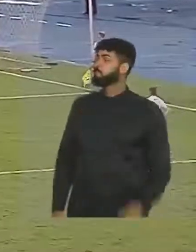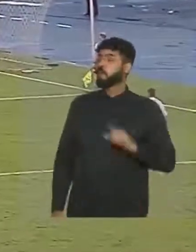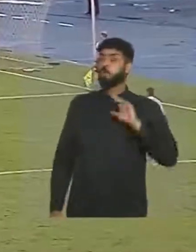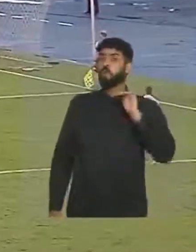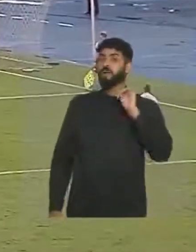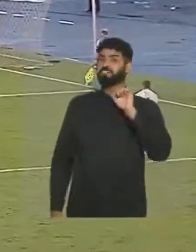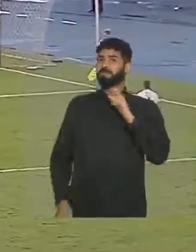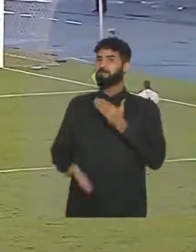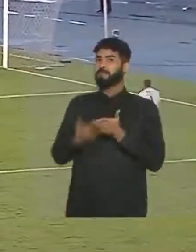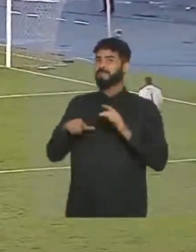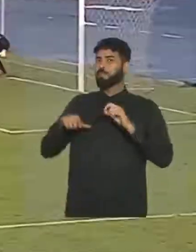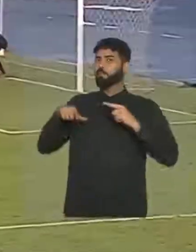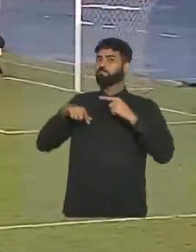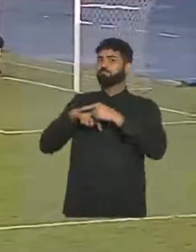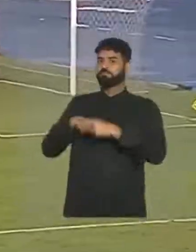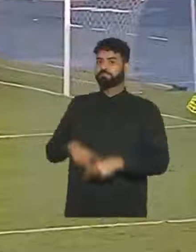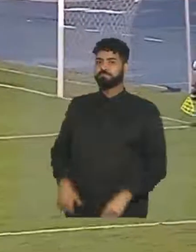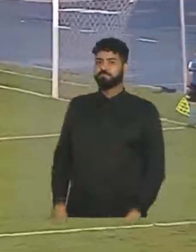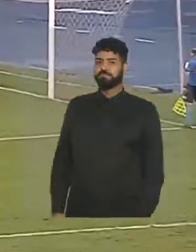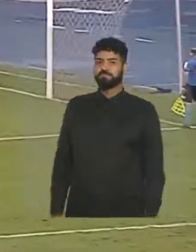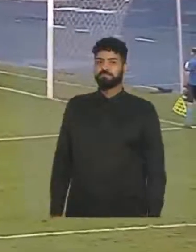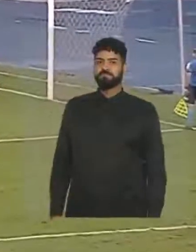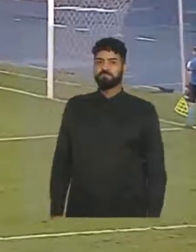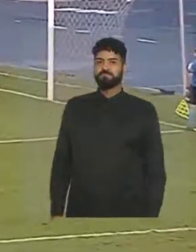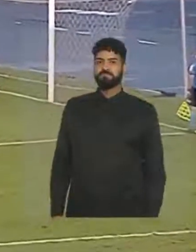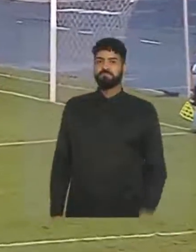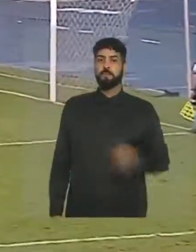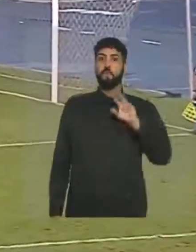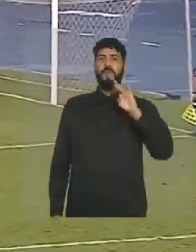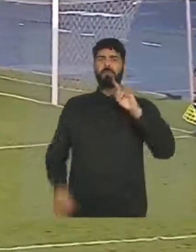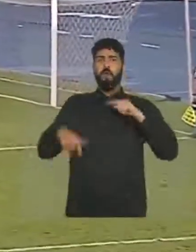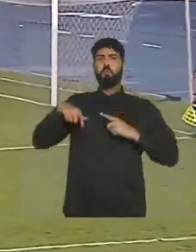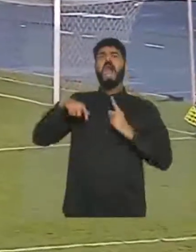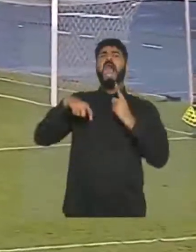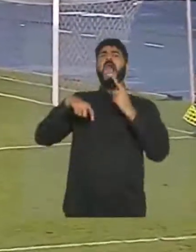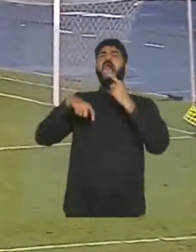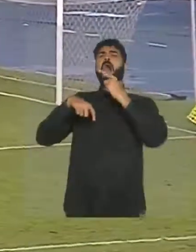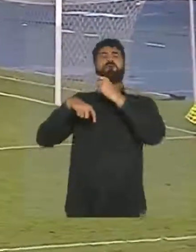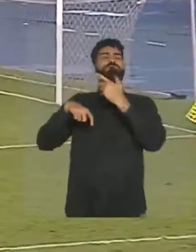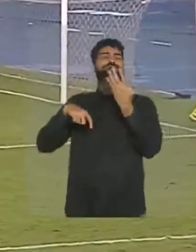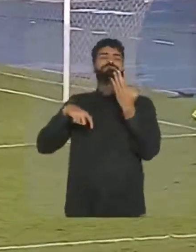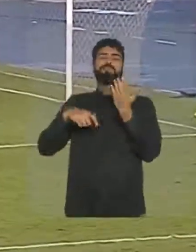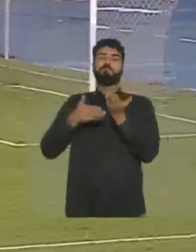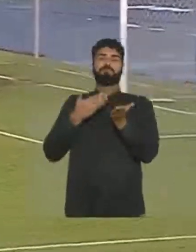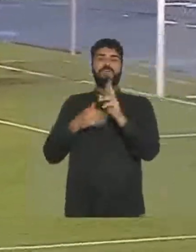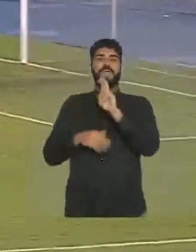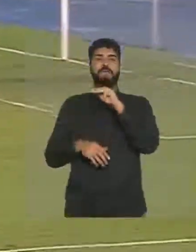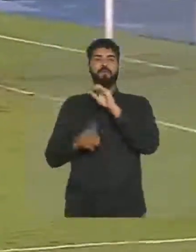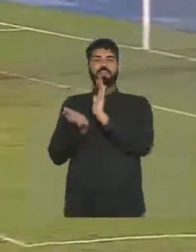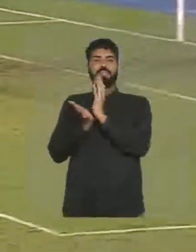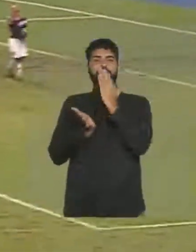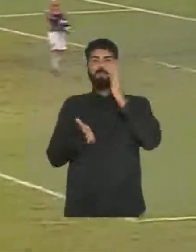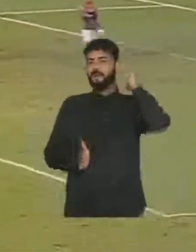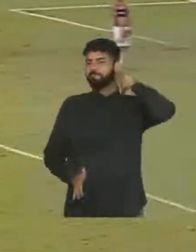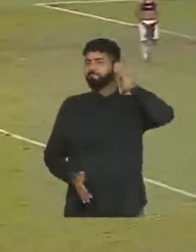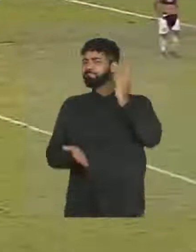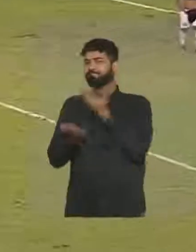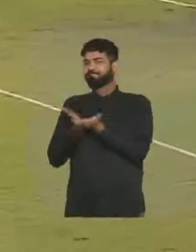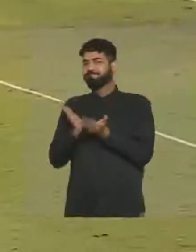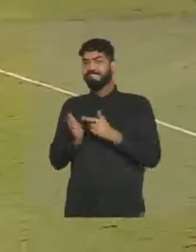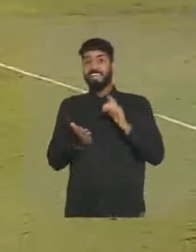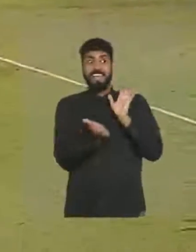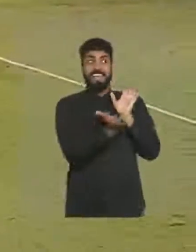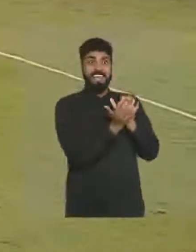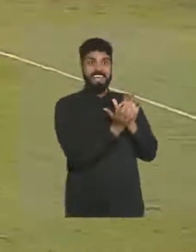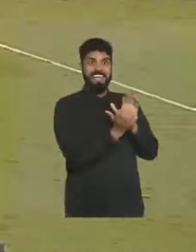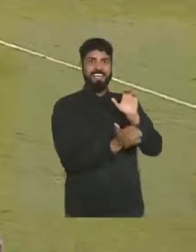pênalti e o Wellington Silva jogou para longe a chance de título da equipe paraense. O Jacaré entrou na primeira fase